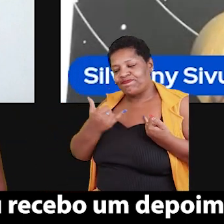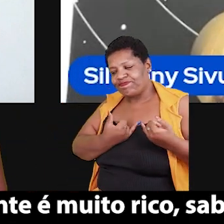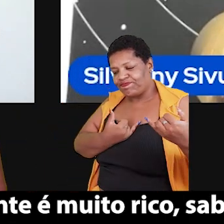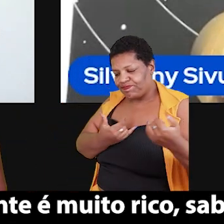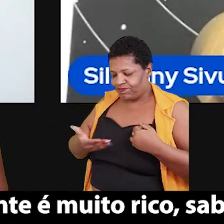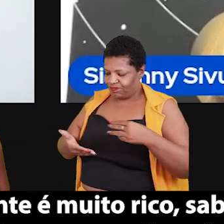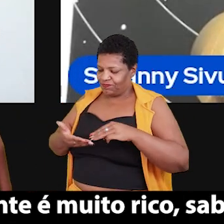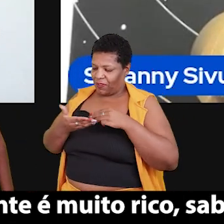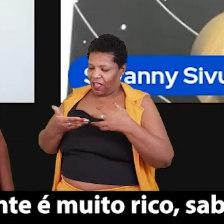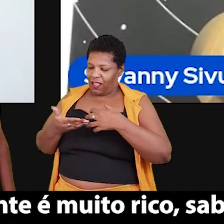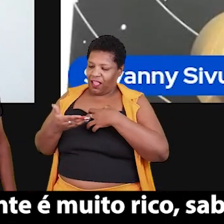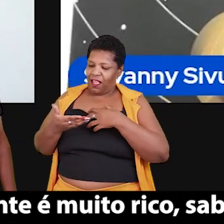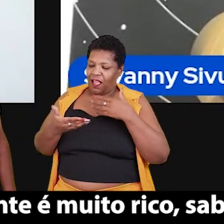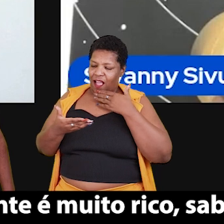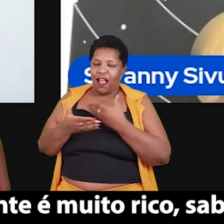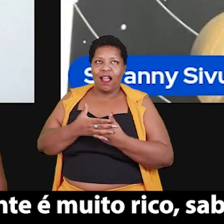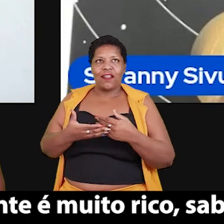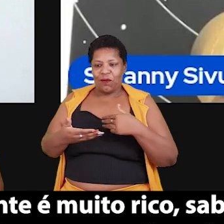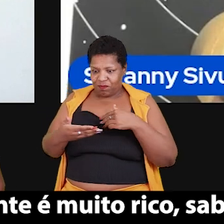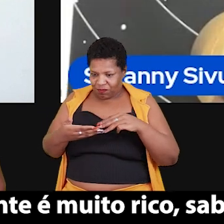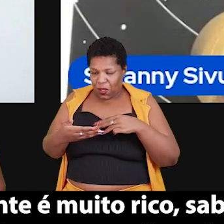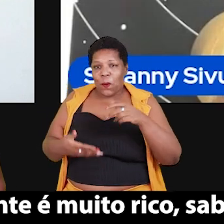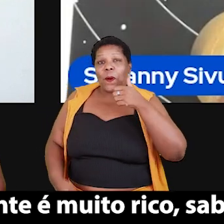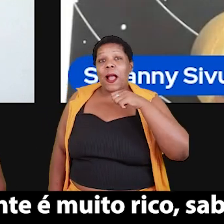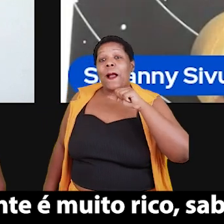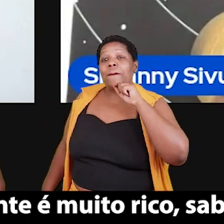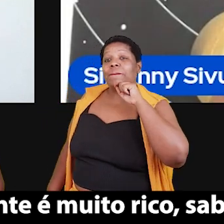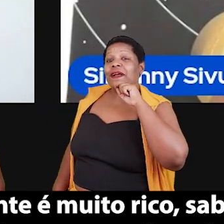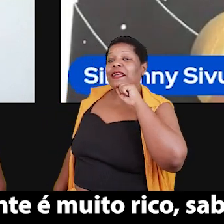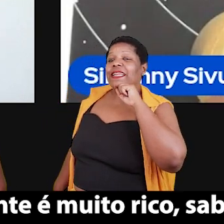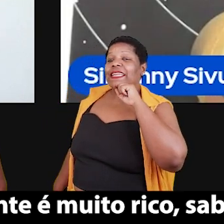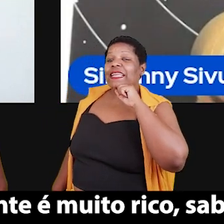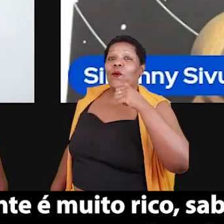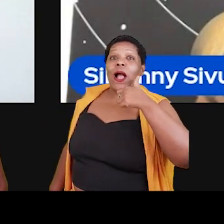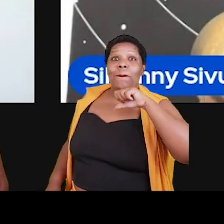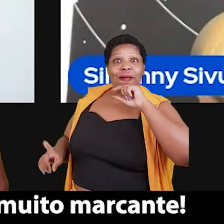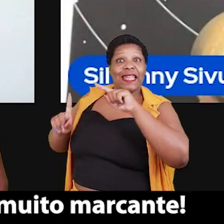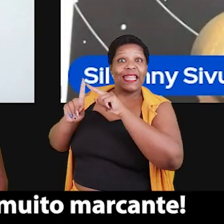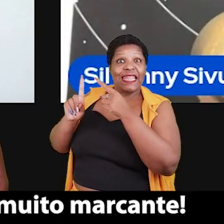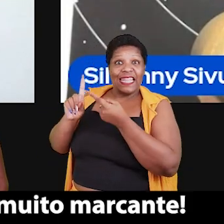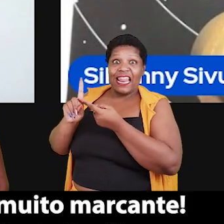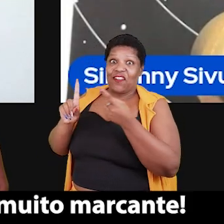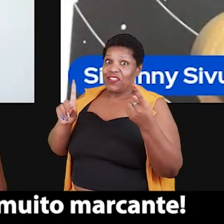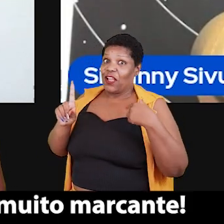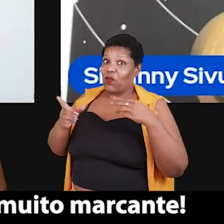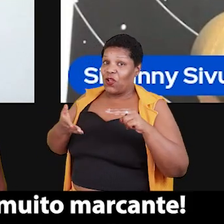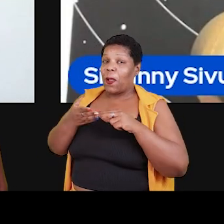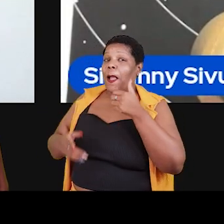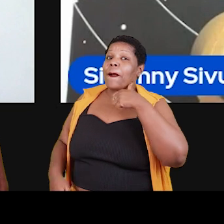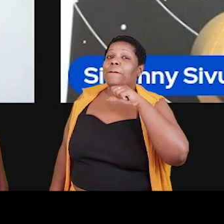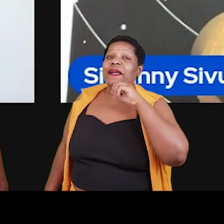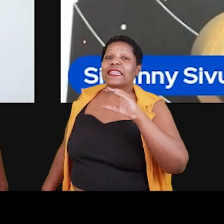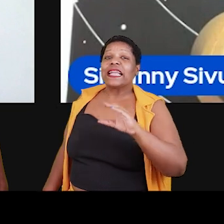eu impactei alguém. Isso é muito rico, sabe? De uma mãe colocar, assim, uma mãe grávida, isso foi muito marcante, a mãe da